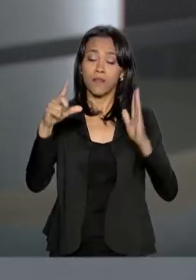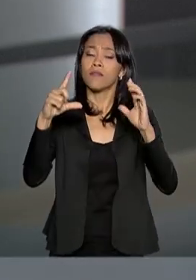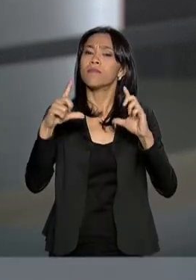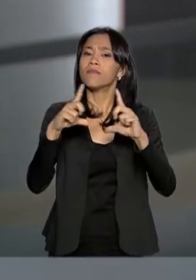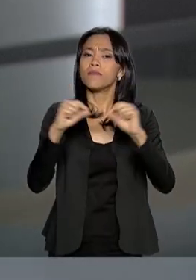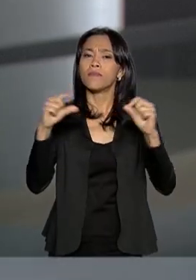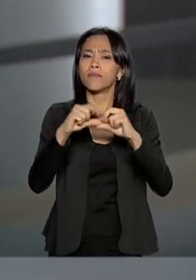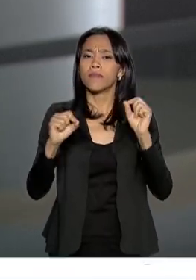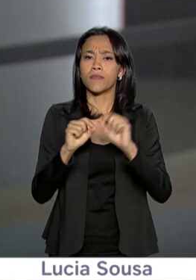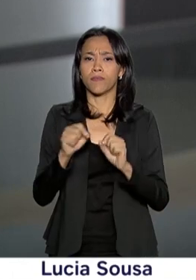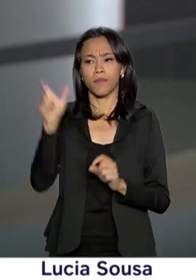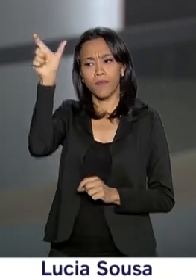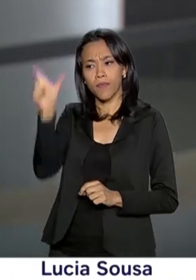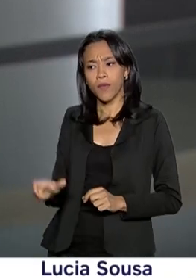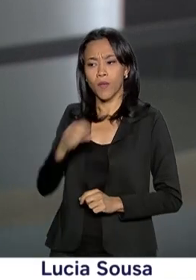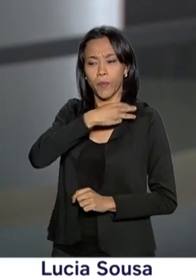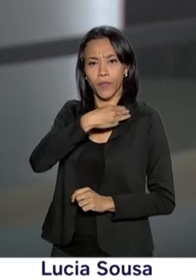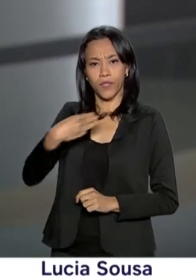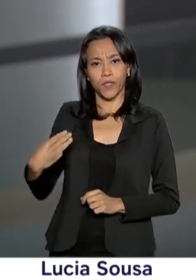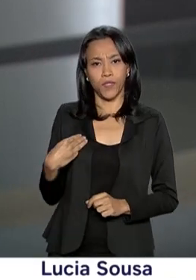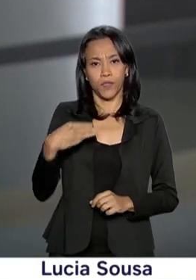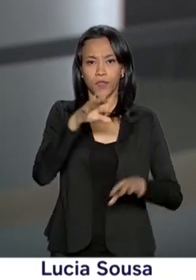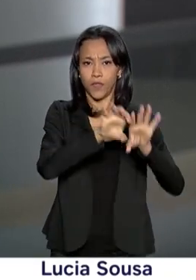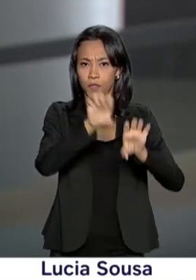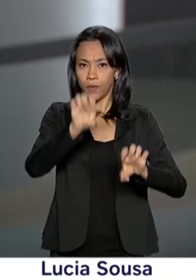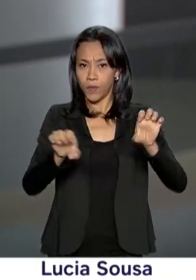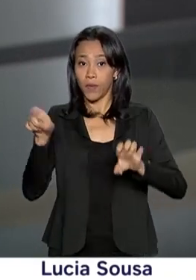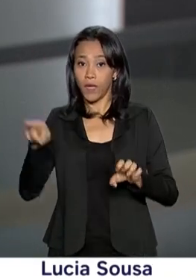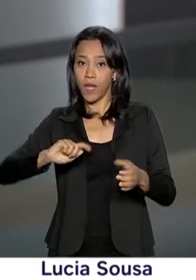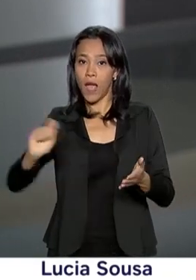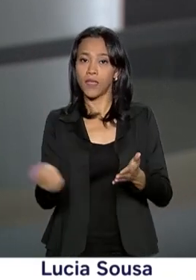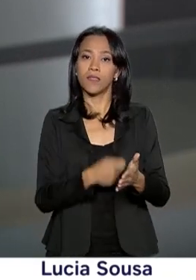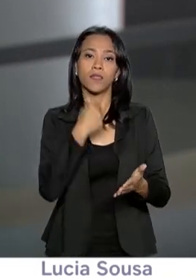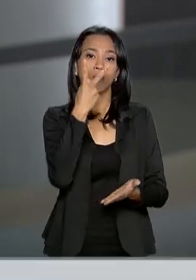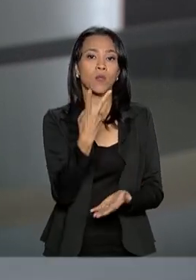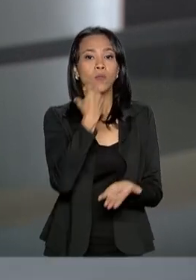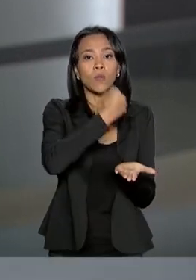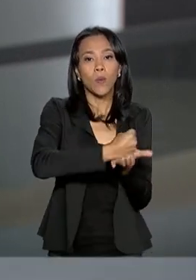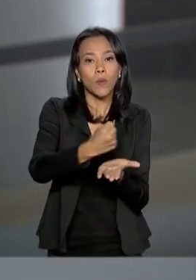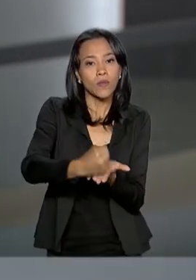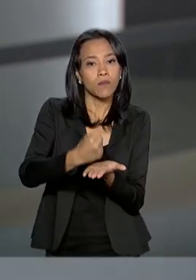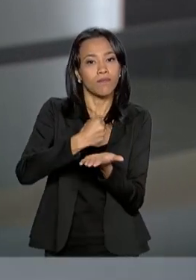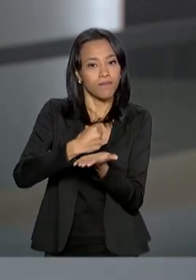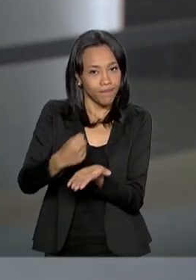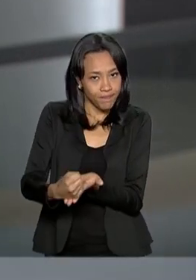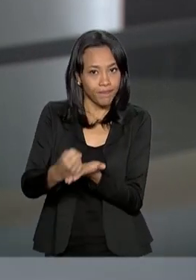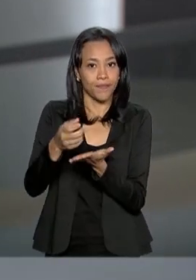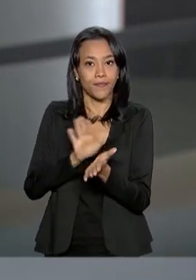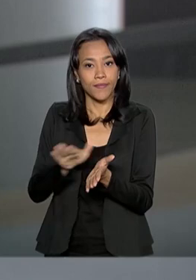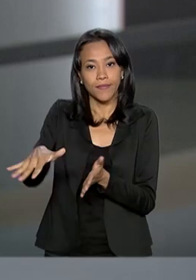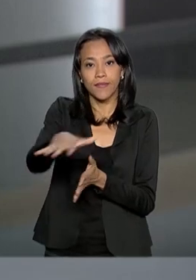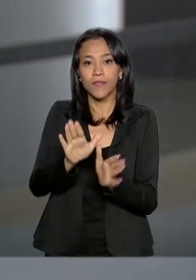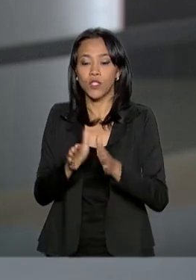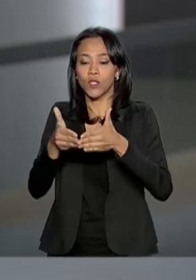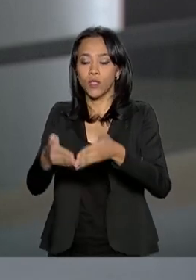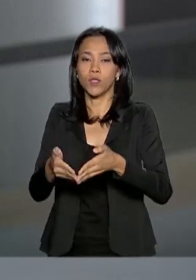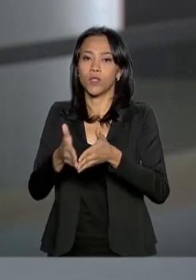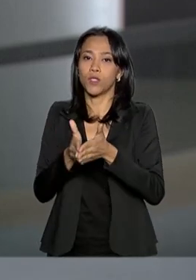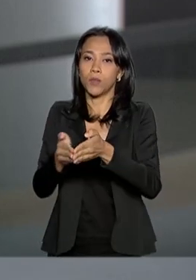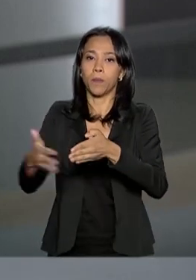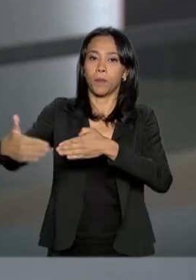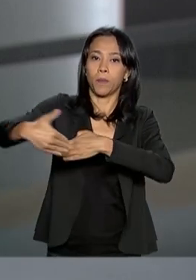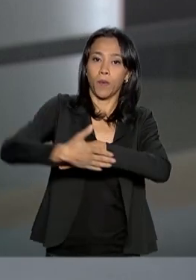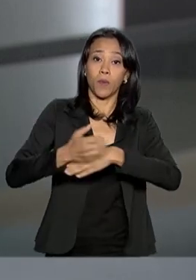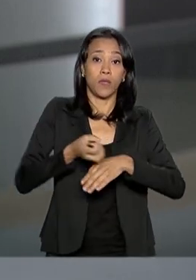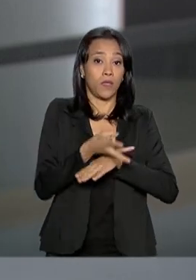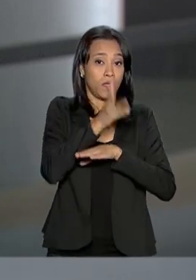da Infraestrutura, Tarcísio Freitas, assina dois contratos de investimentos portuários. O primeiro, às 15h,